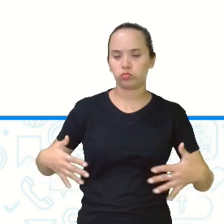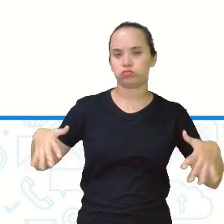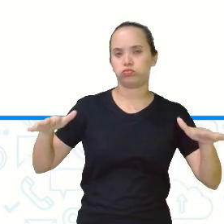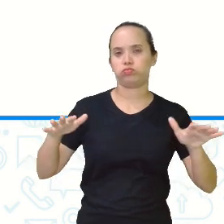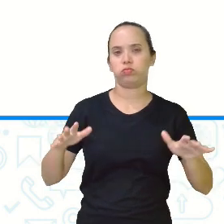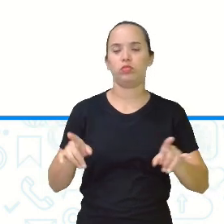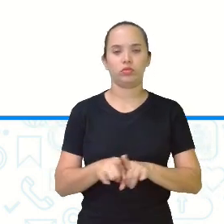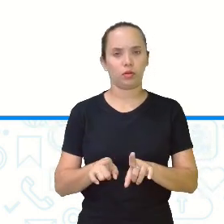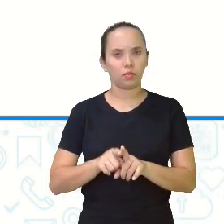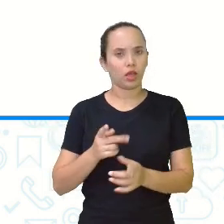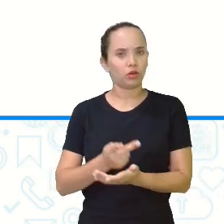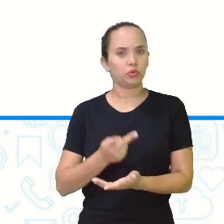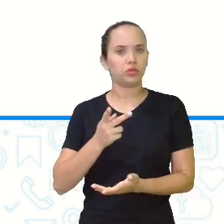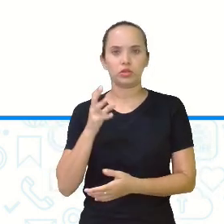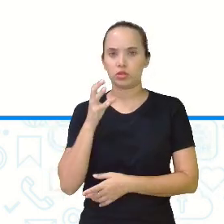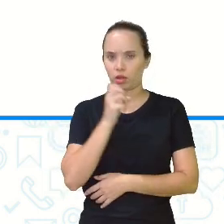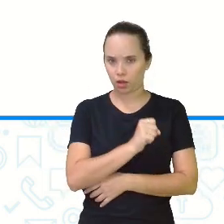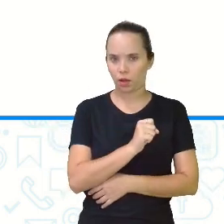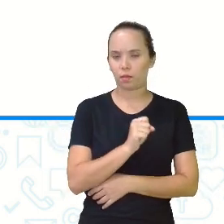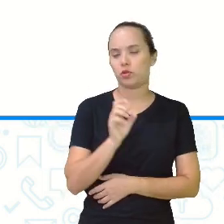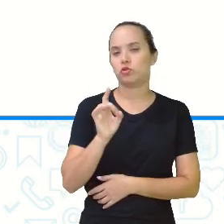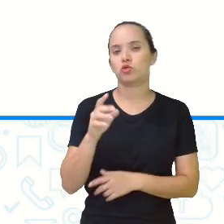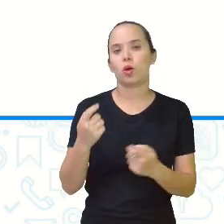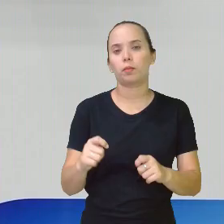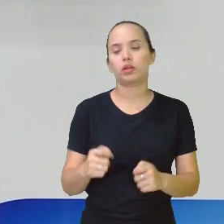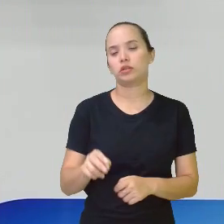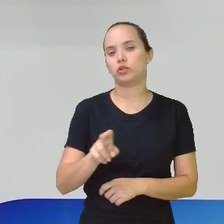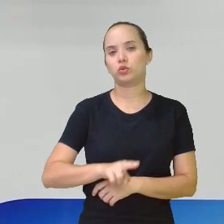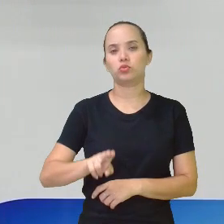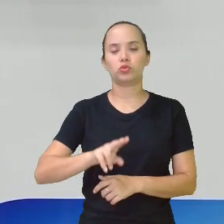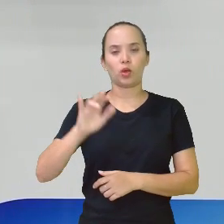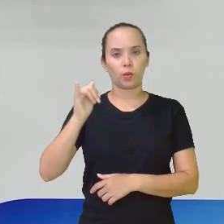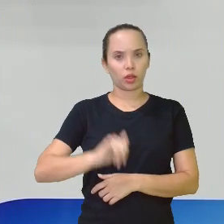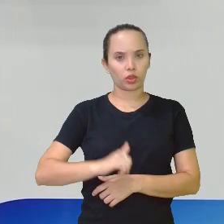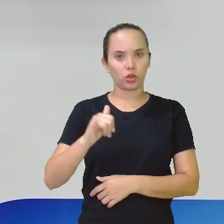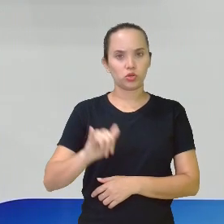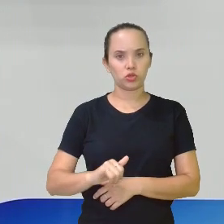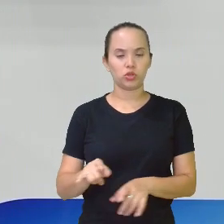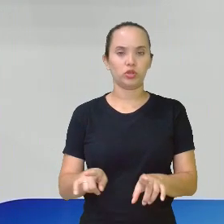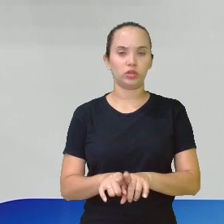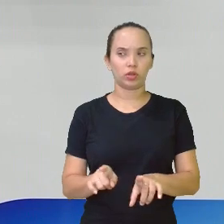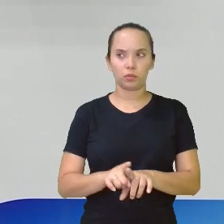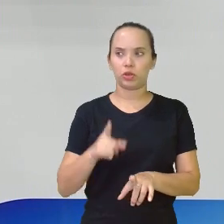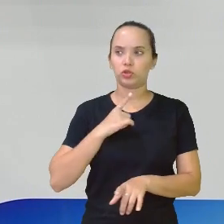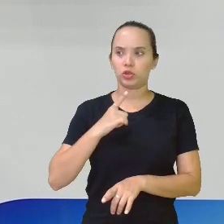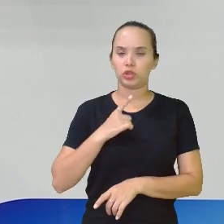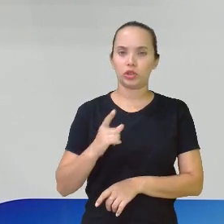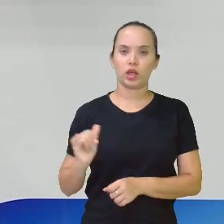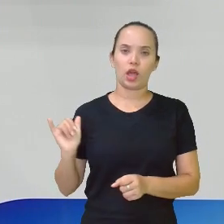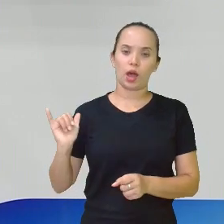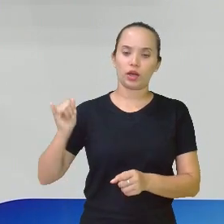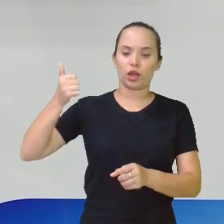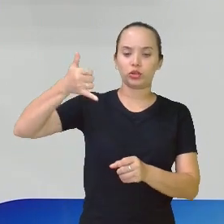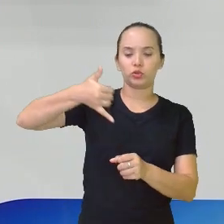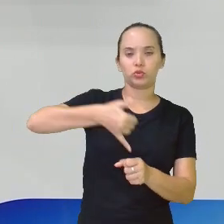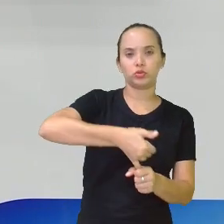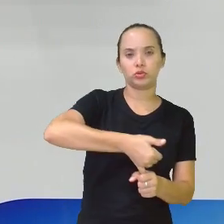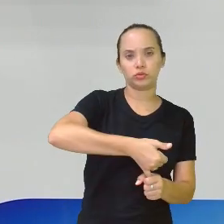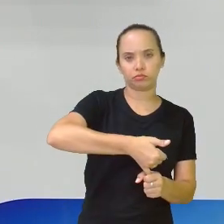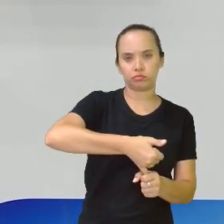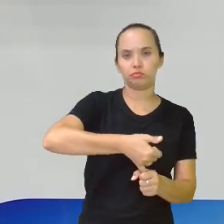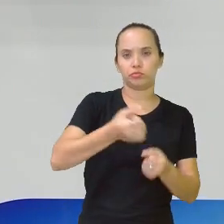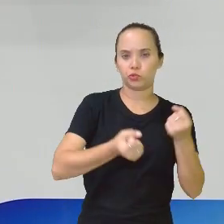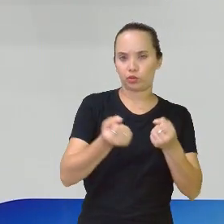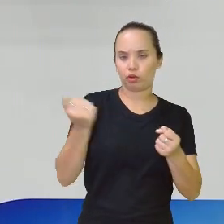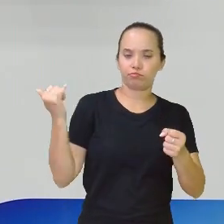de combustão muito rapidamente, basta aproximar a fonte de energia. Além disso, nós temos também a gasolina. E aí, claro, a gente já